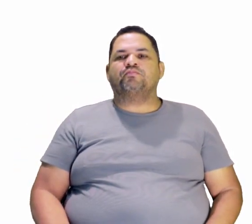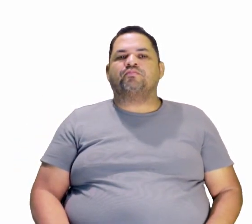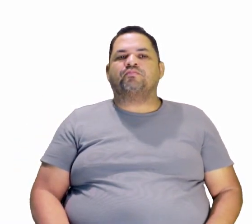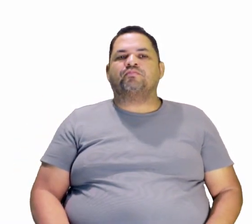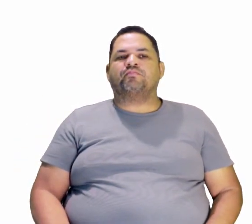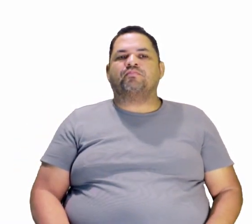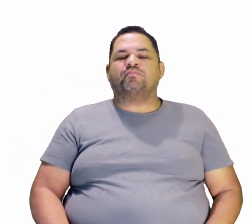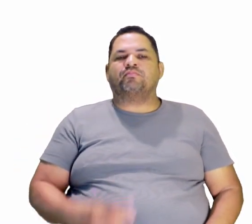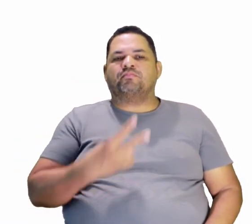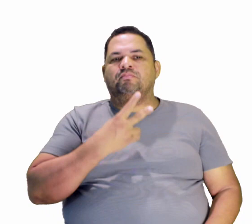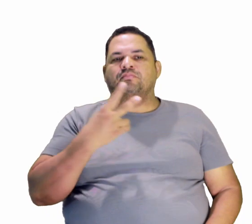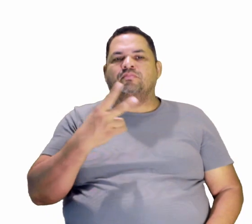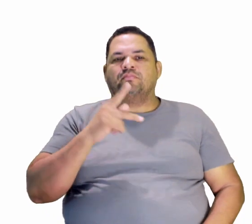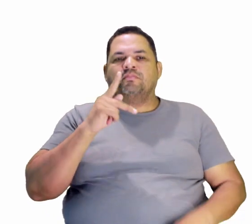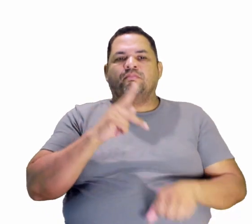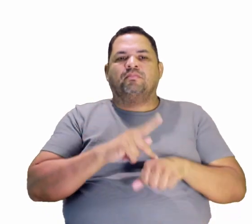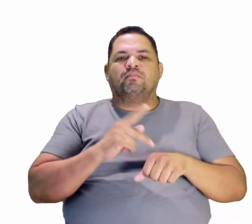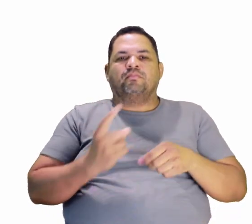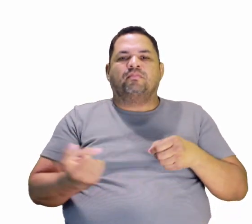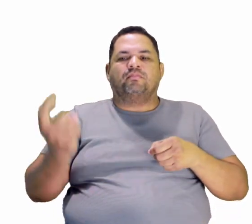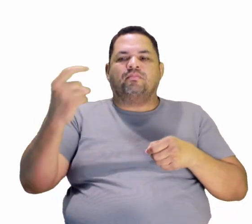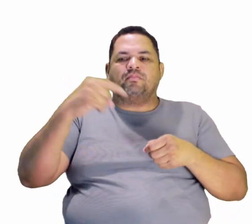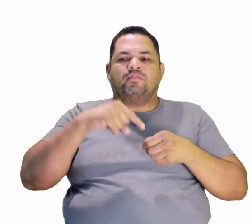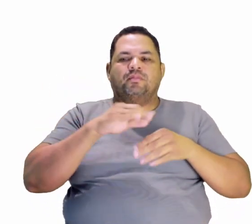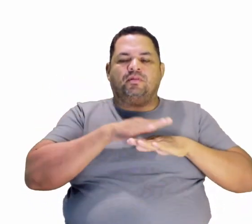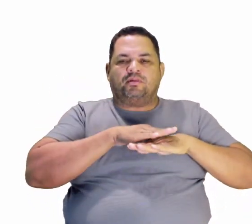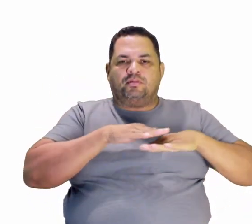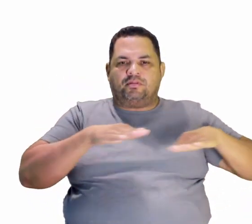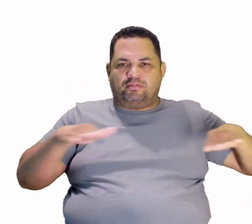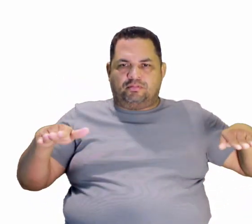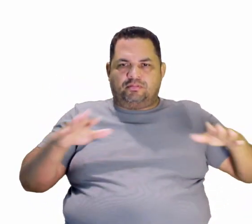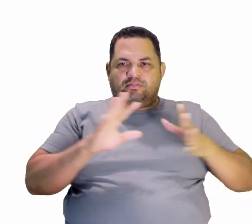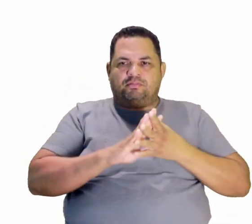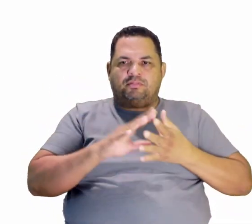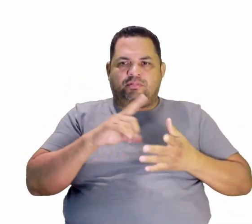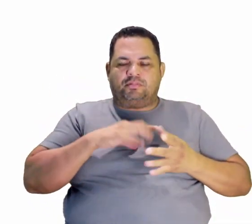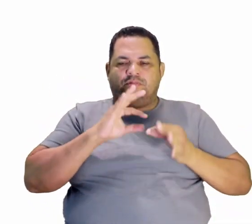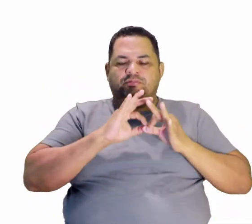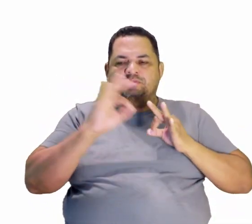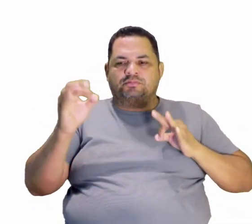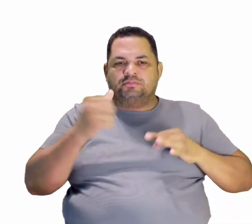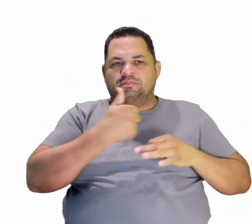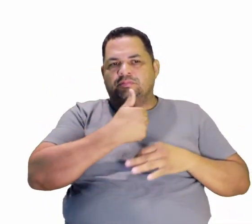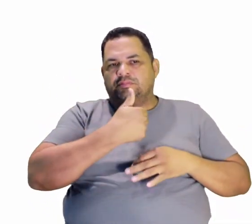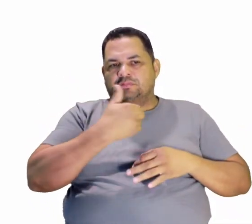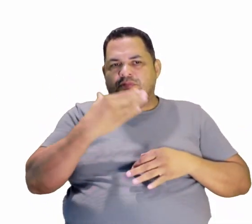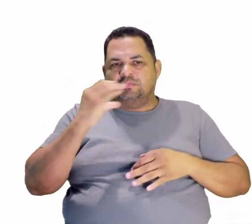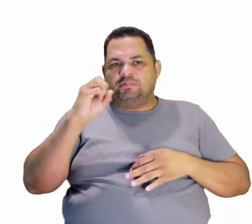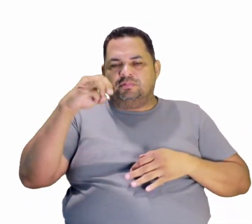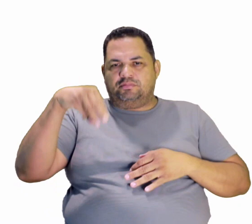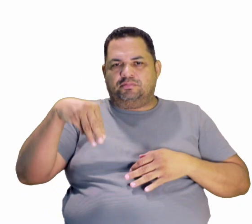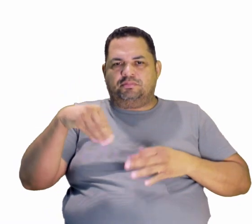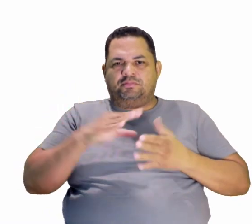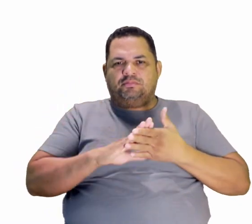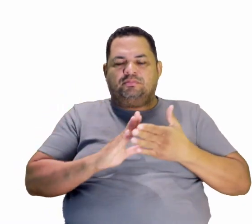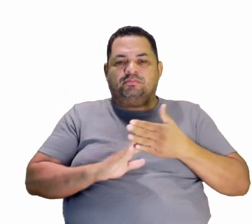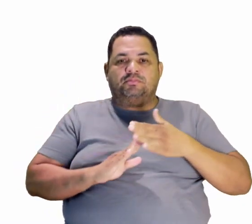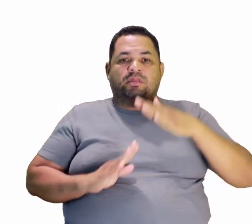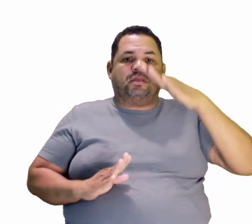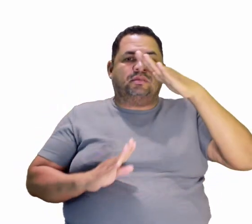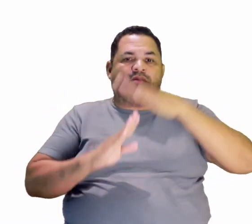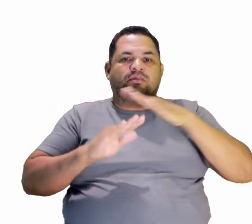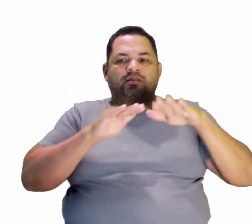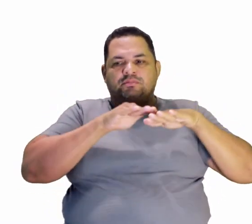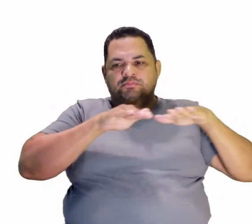Vamos ver a segunda? A pedra retorna ao solo ao percorrer a distância de 10 metros. Vamos encontrar a distância. Lembrando que o alcance